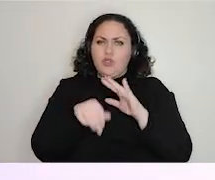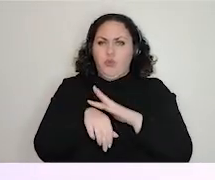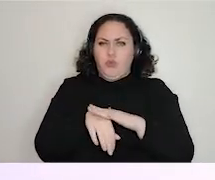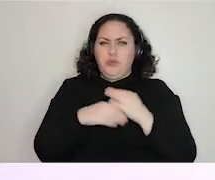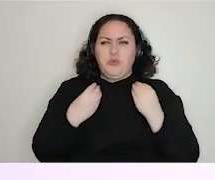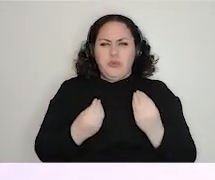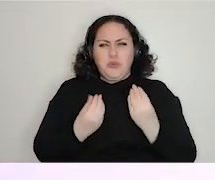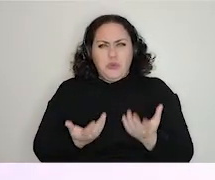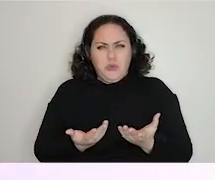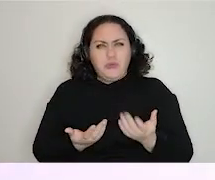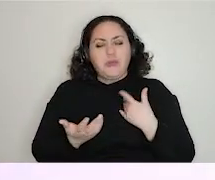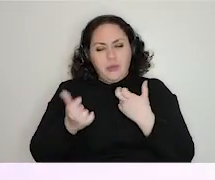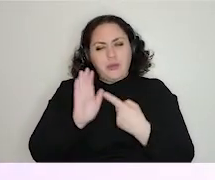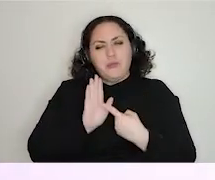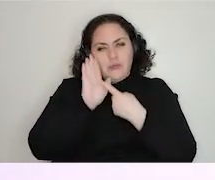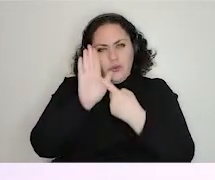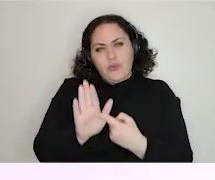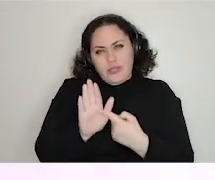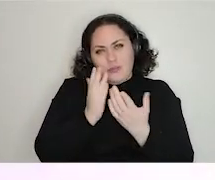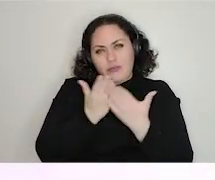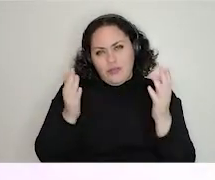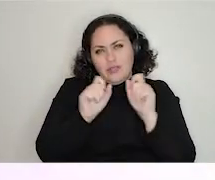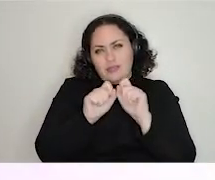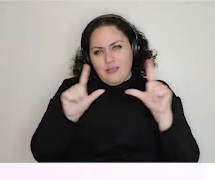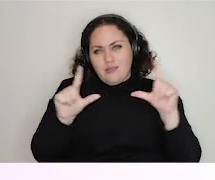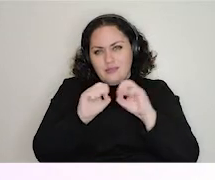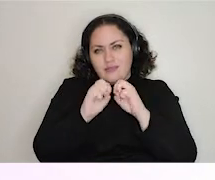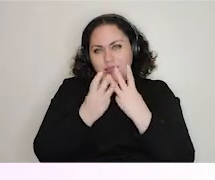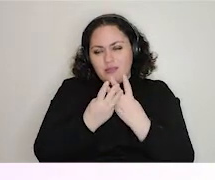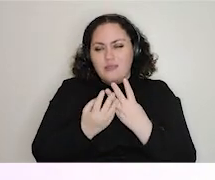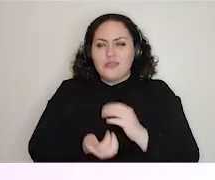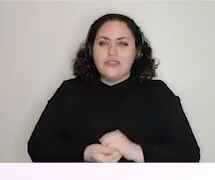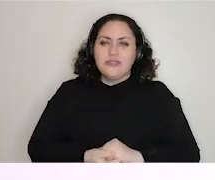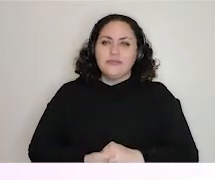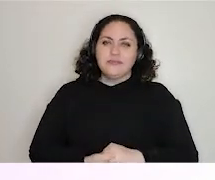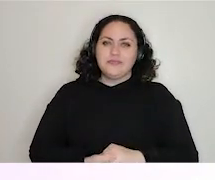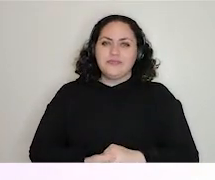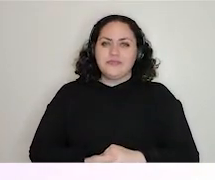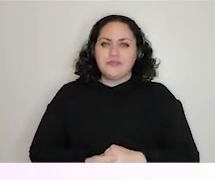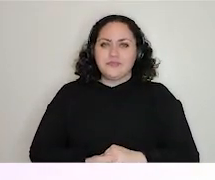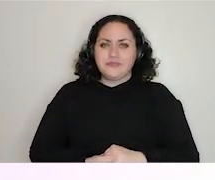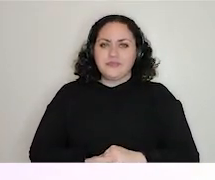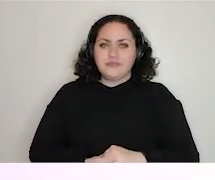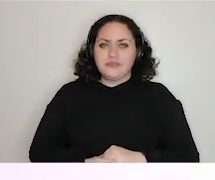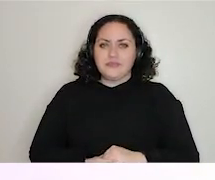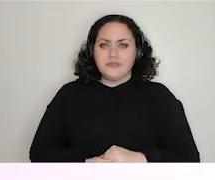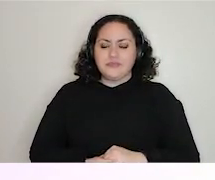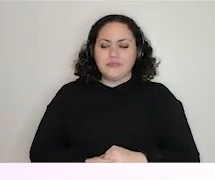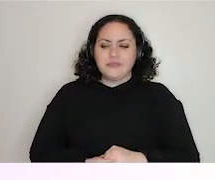minha identidade de gênero, né? Então, deixa eu até compartilhar aqui um slide.